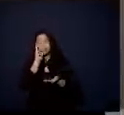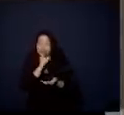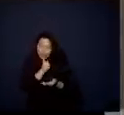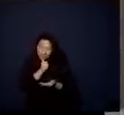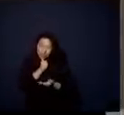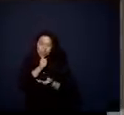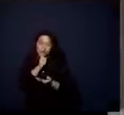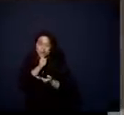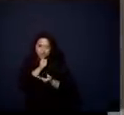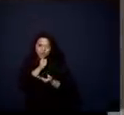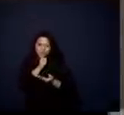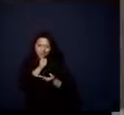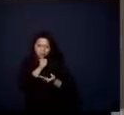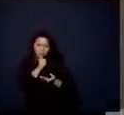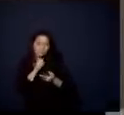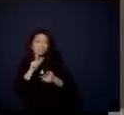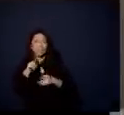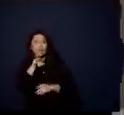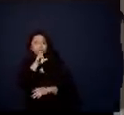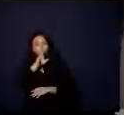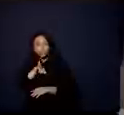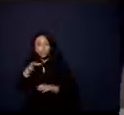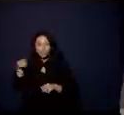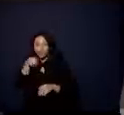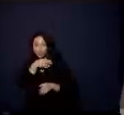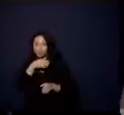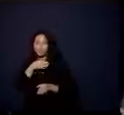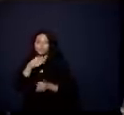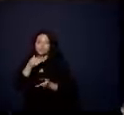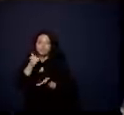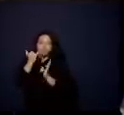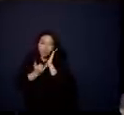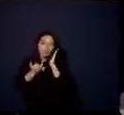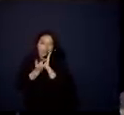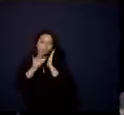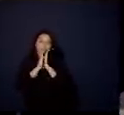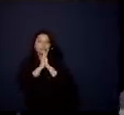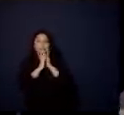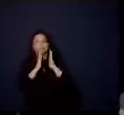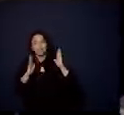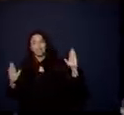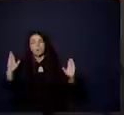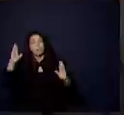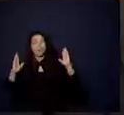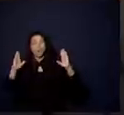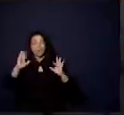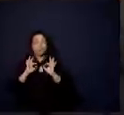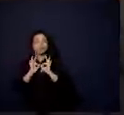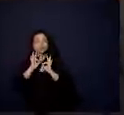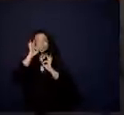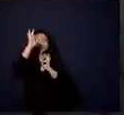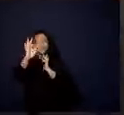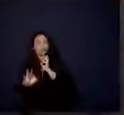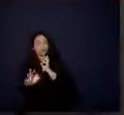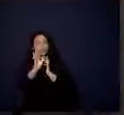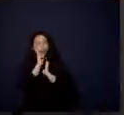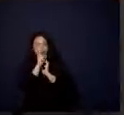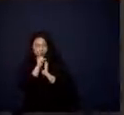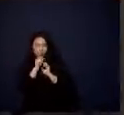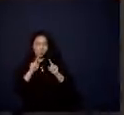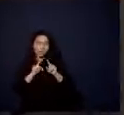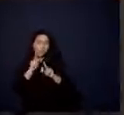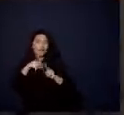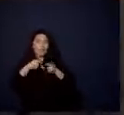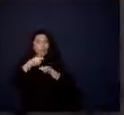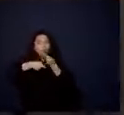distribuição atual para a distribuição que resulta do novo tributário num prazo extremamente longo quando você incorpora o efeito positivo da reforma tributária sobre o crescimento